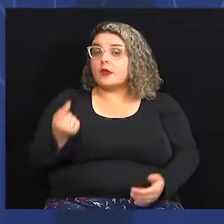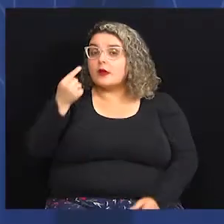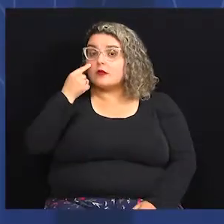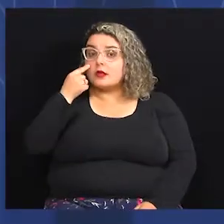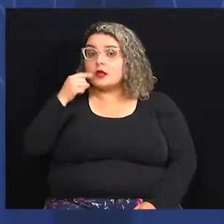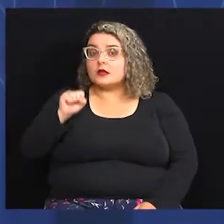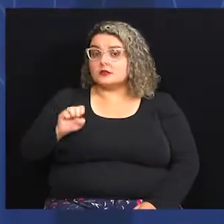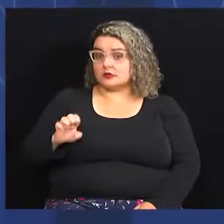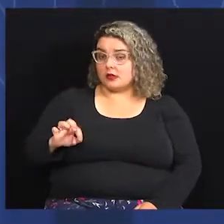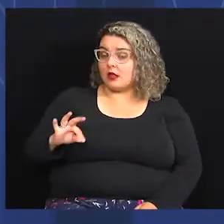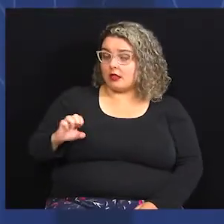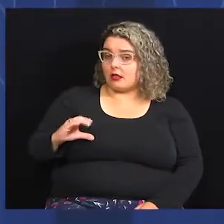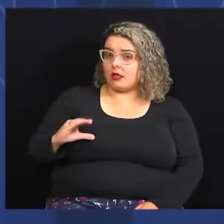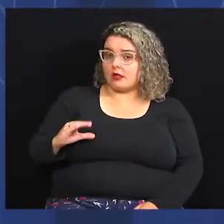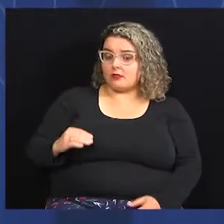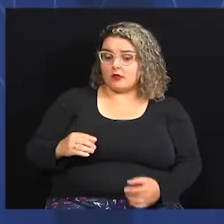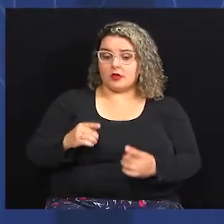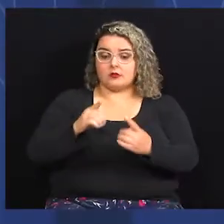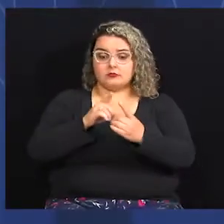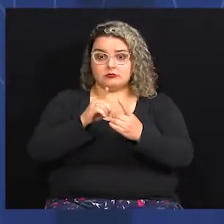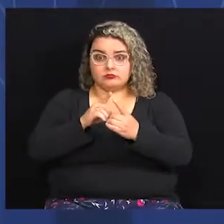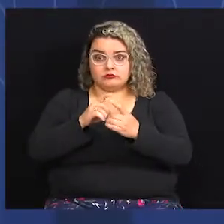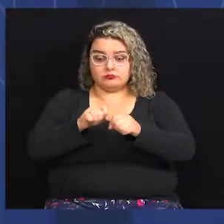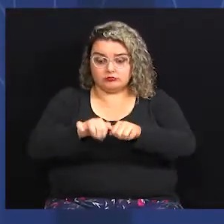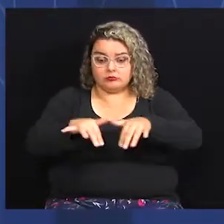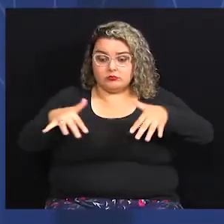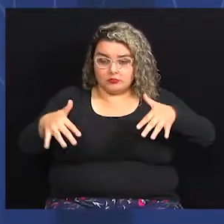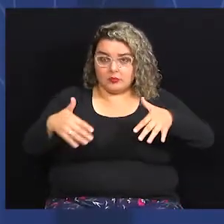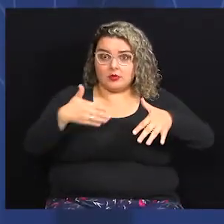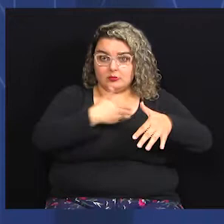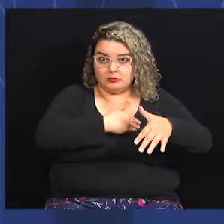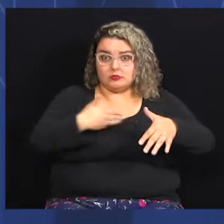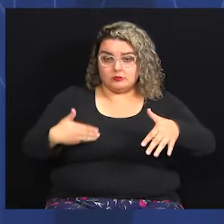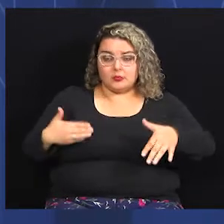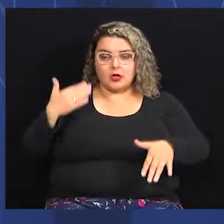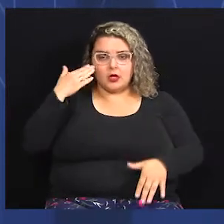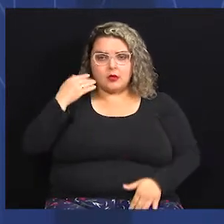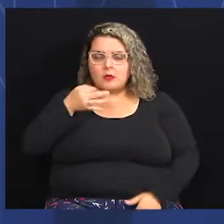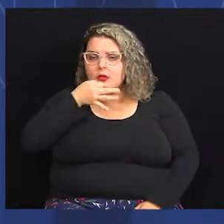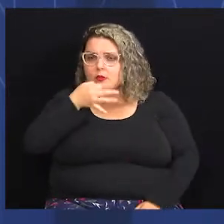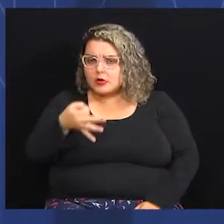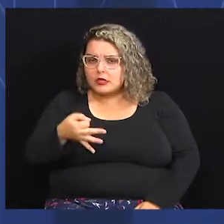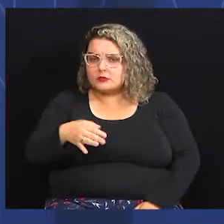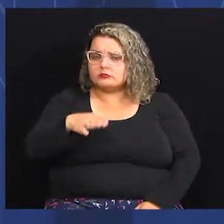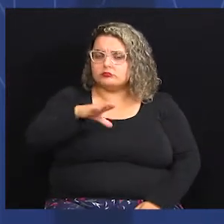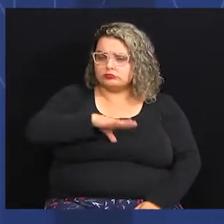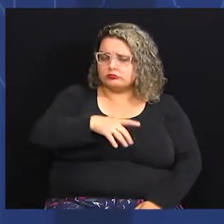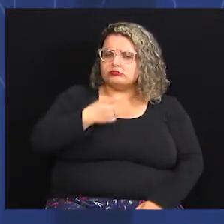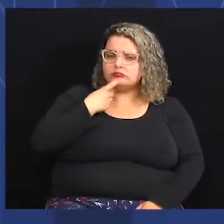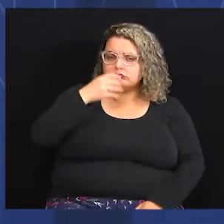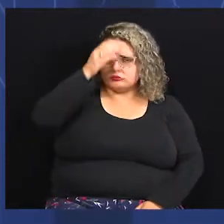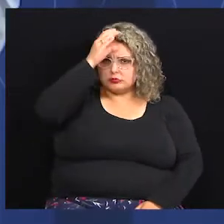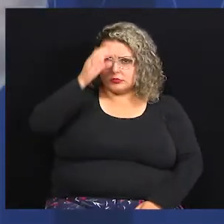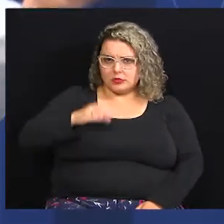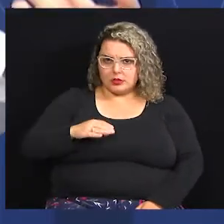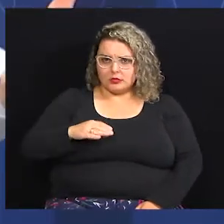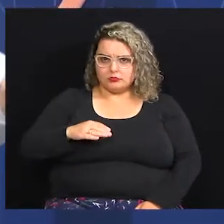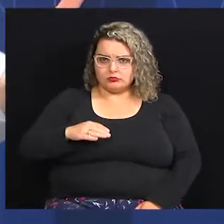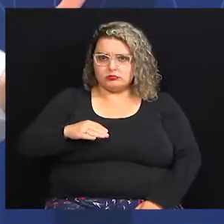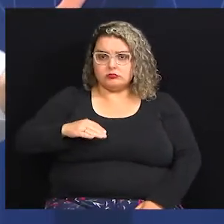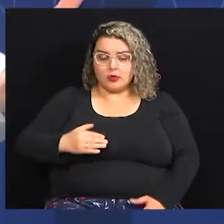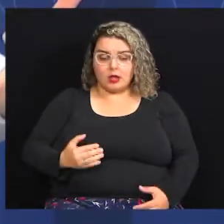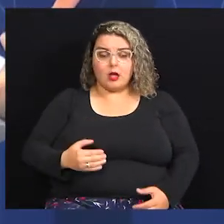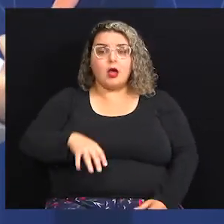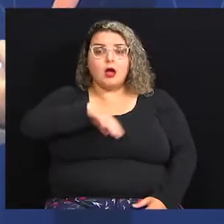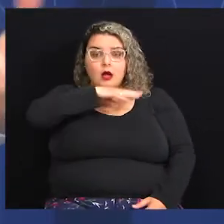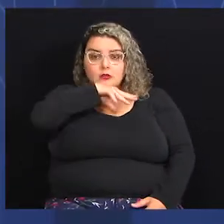Olha Só acertei aqui vai abrir uma consulta pública para saber a opinião do campineiro sobre sepultar